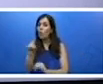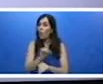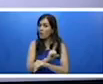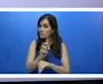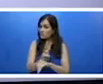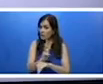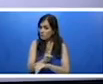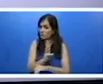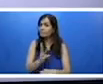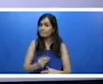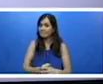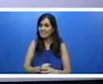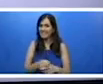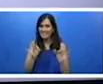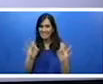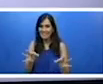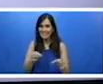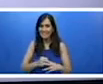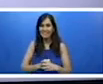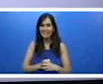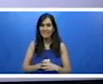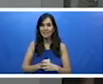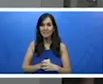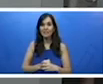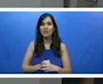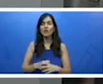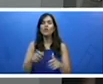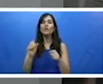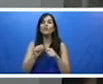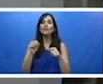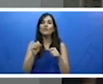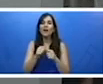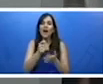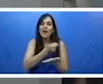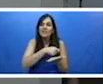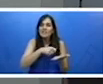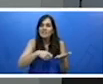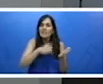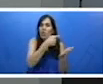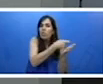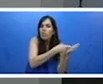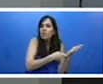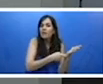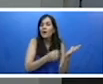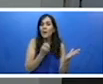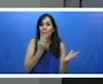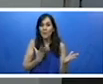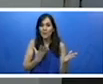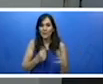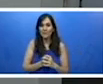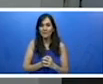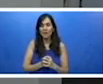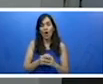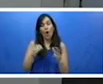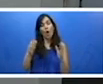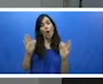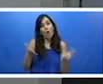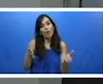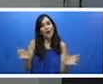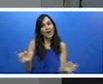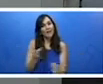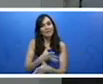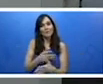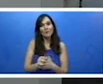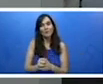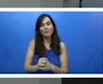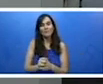vocês, certo? E façam uma boa escrita. Por hoje é só. Fiquem com